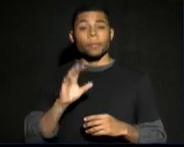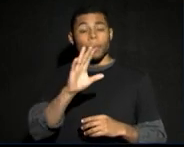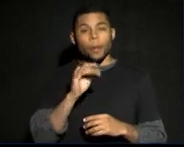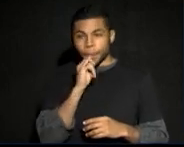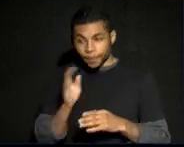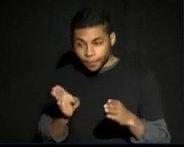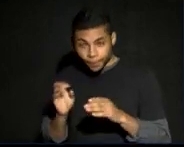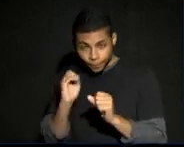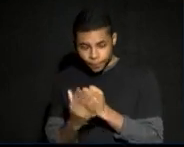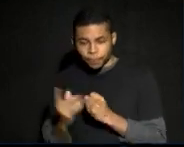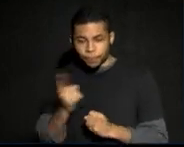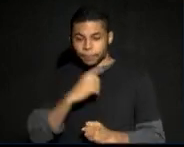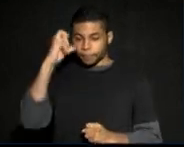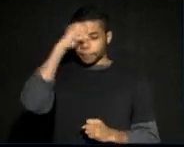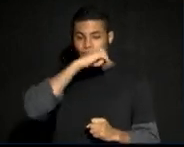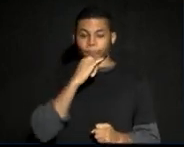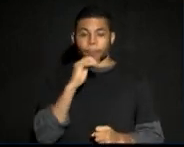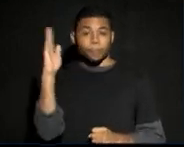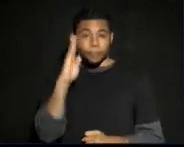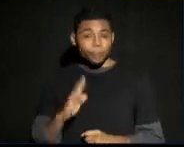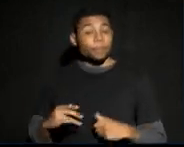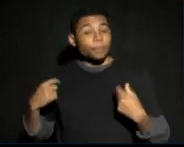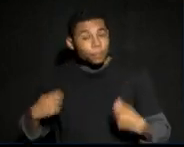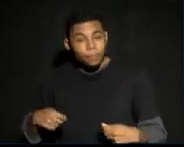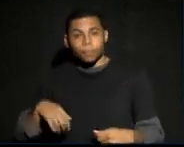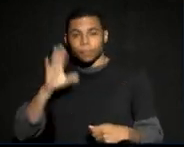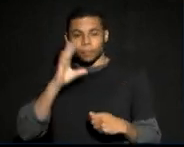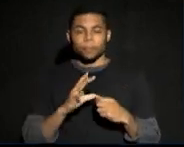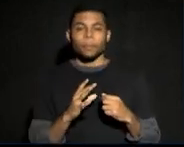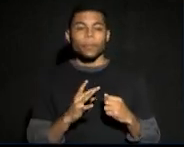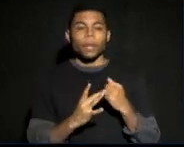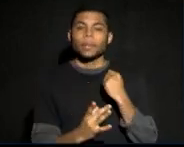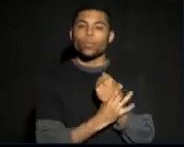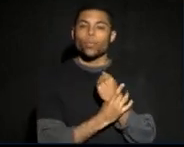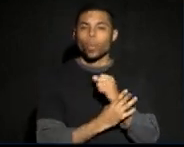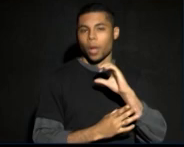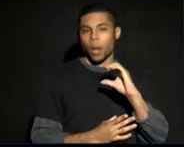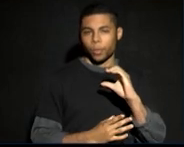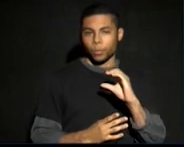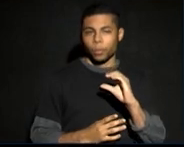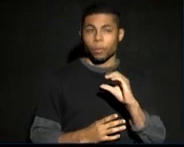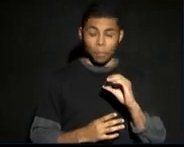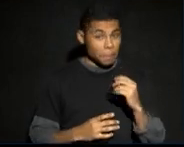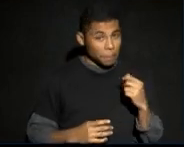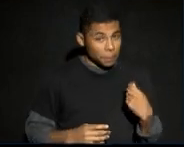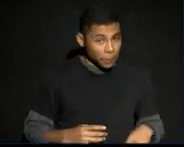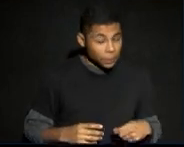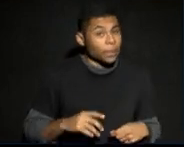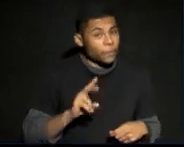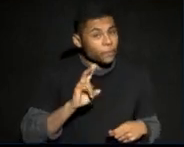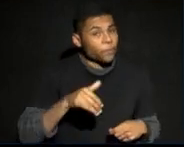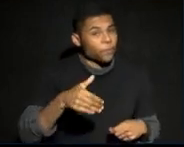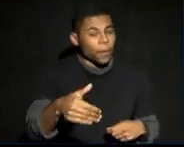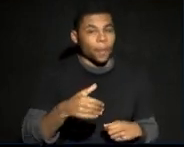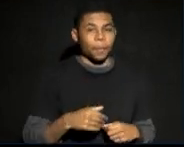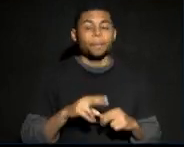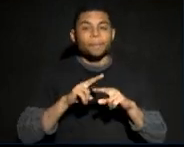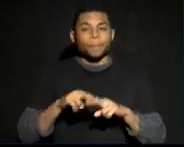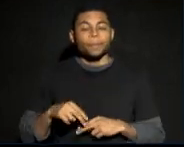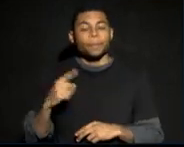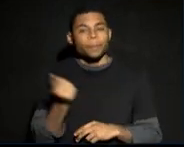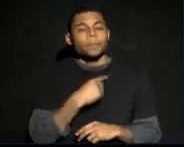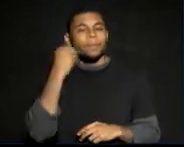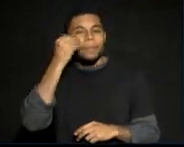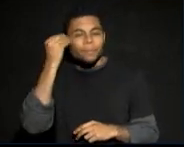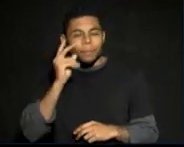durante a pandemia Rocha a gente aprendeu que a gente tá aqui no Brasil tem que atuar também com seguro de crédito e pode atuar e vai atuar então a gente ali